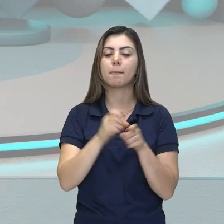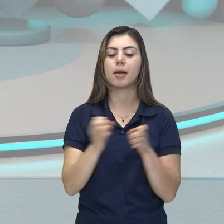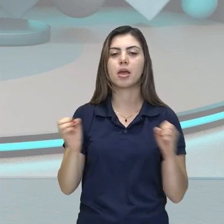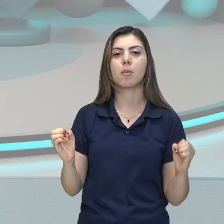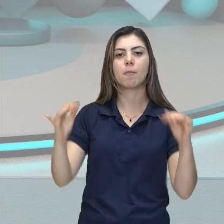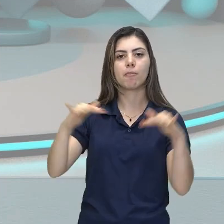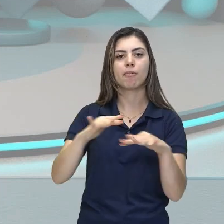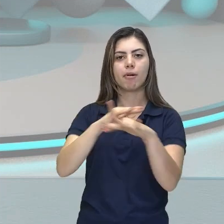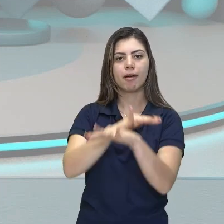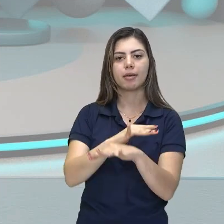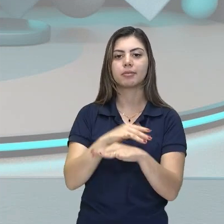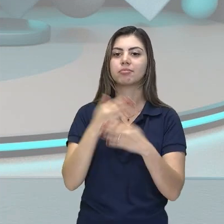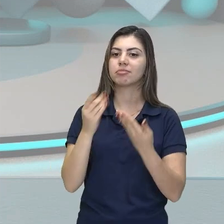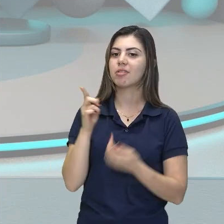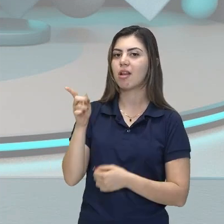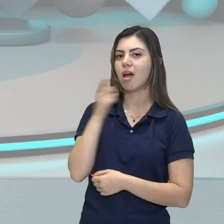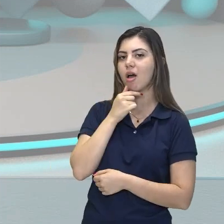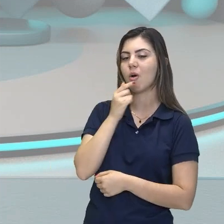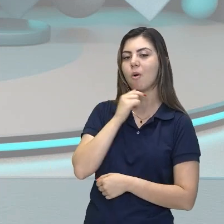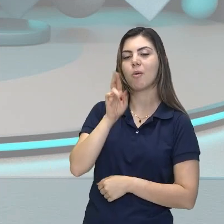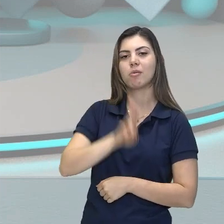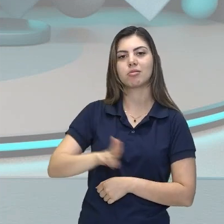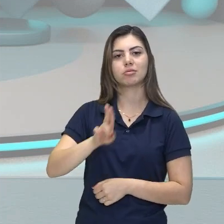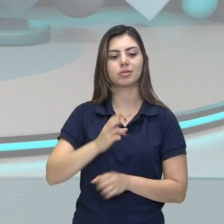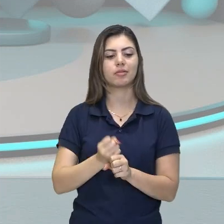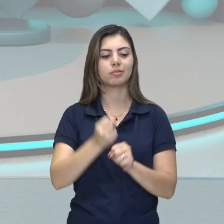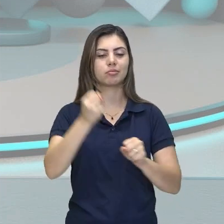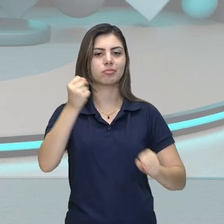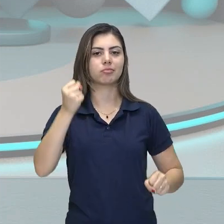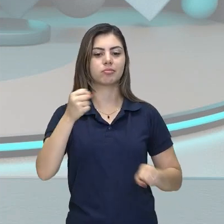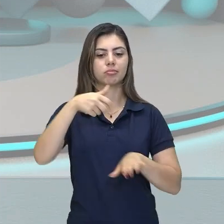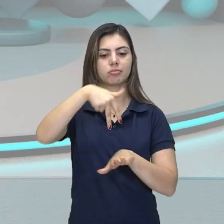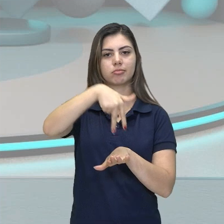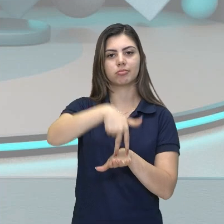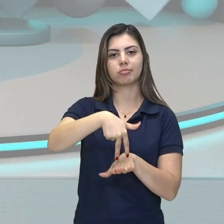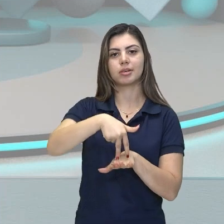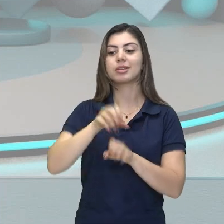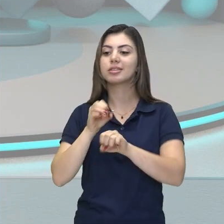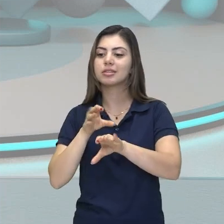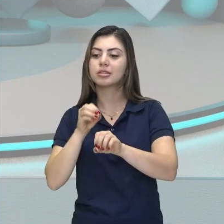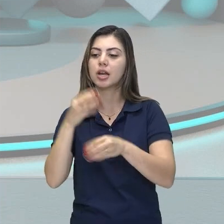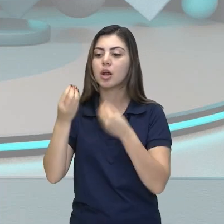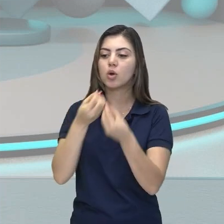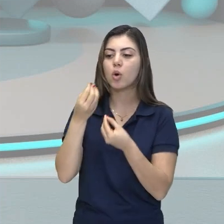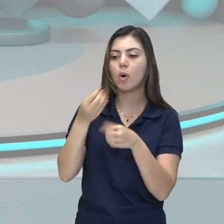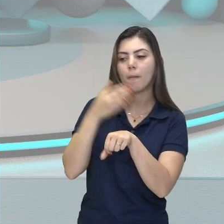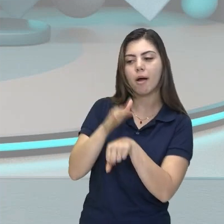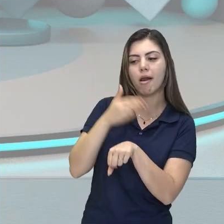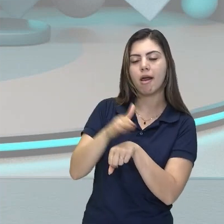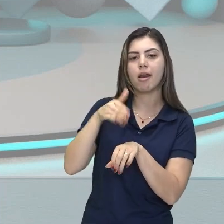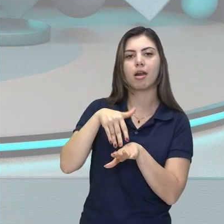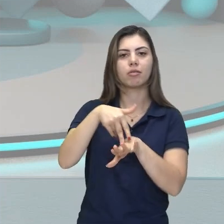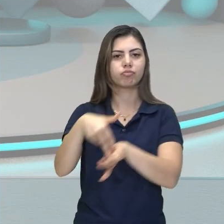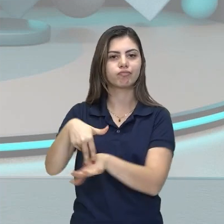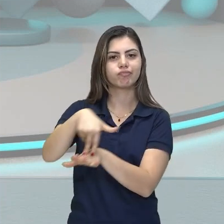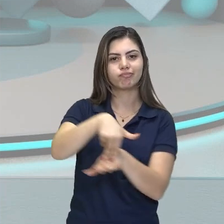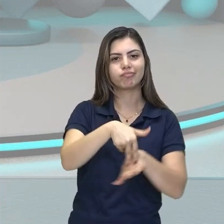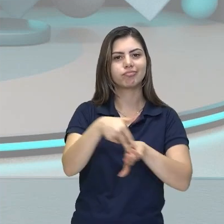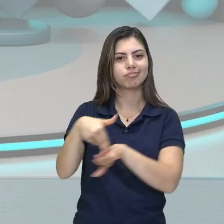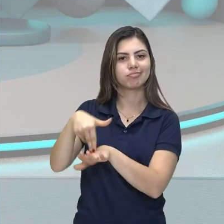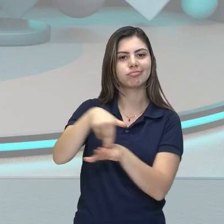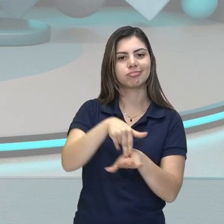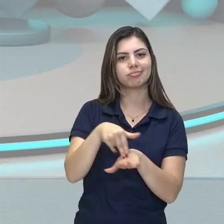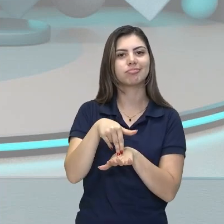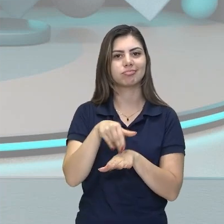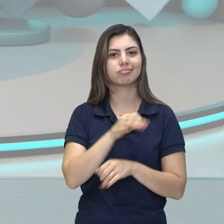utilizava já esse remo enquanto estava o quê? Ensinando o surf mesmo, né? Na praia,